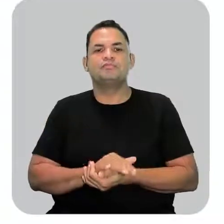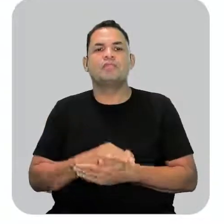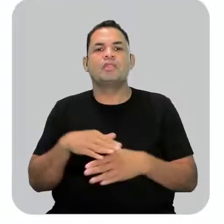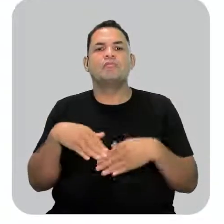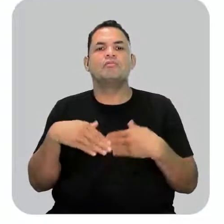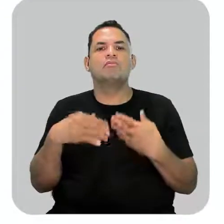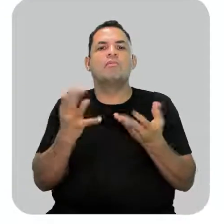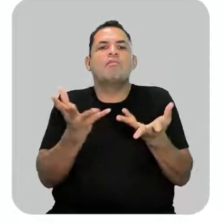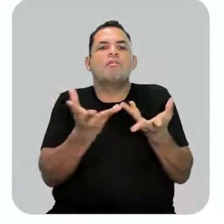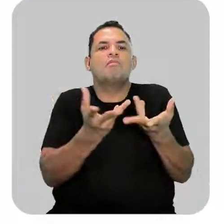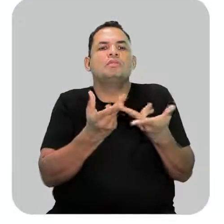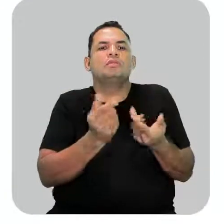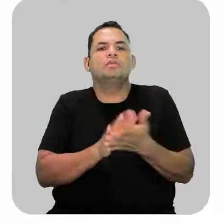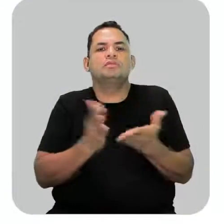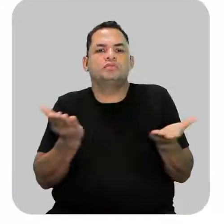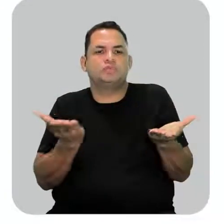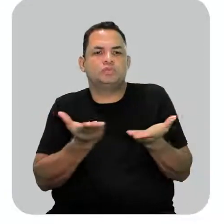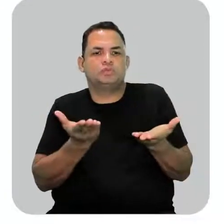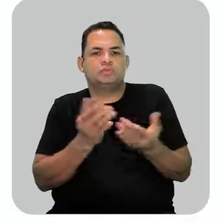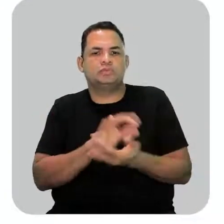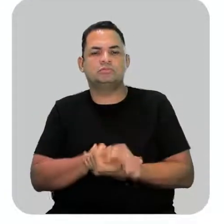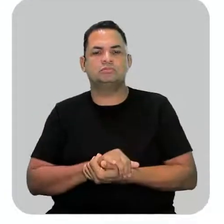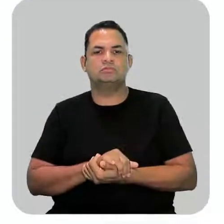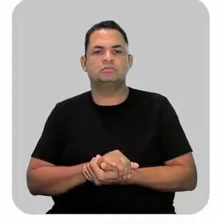as habilidades da aula de hoje?